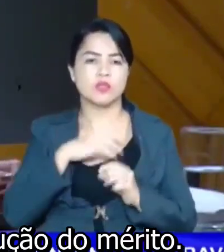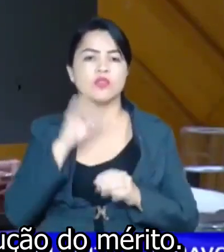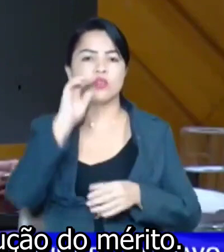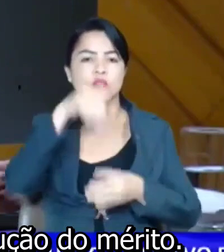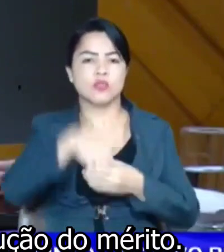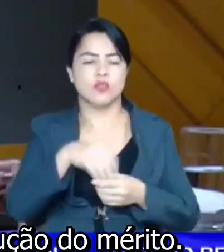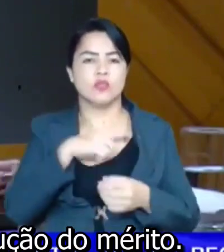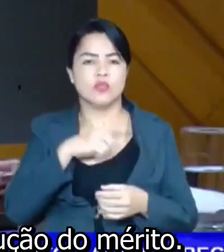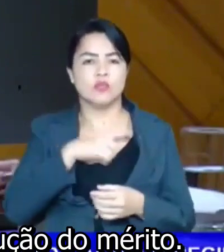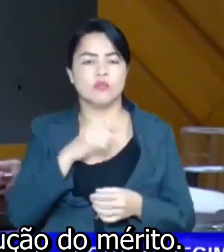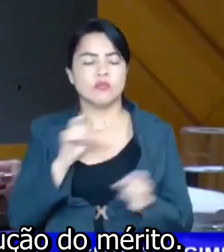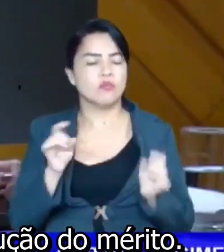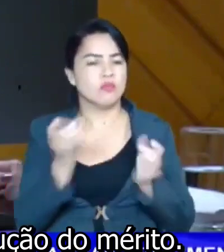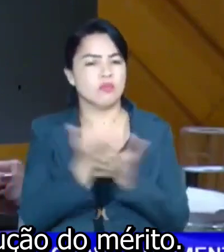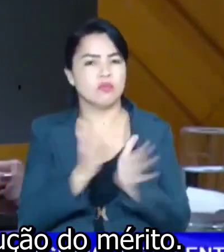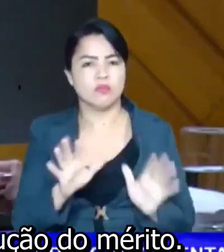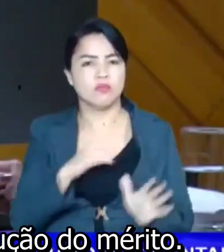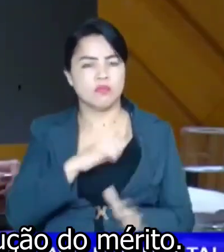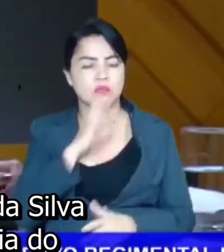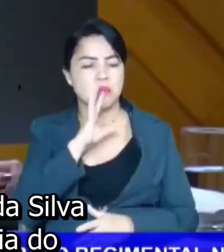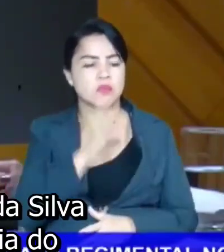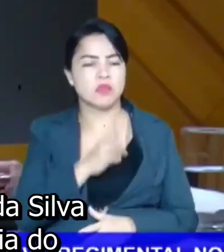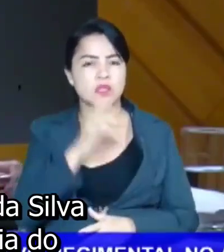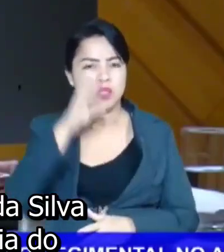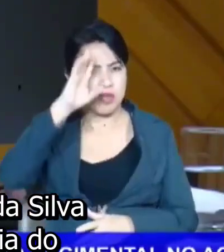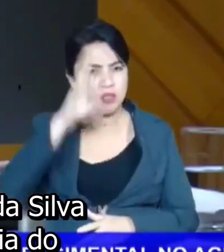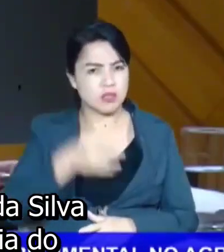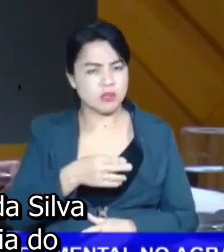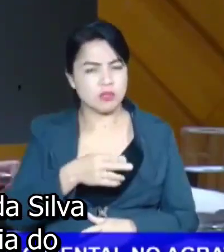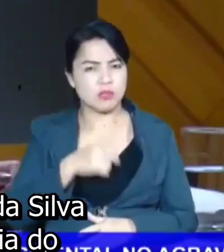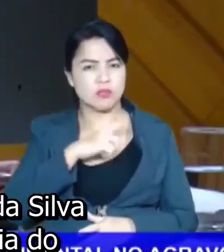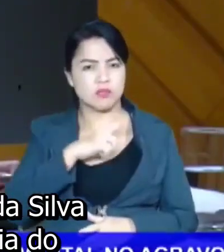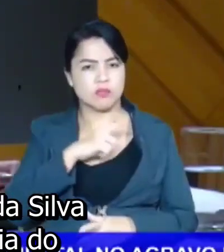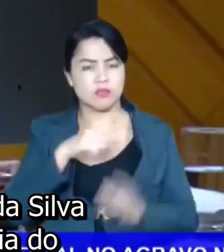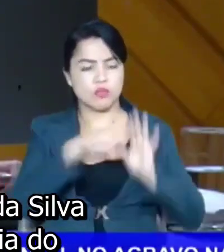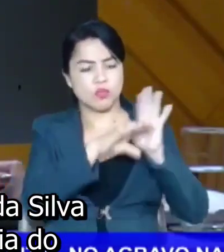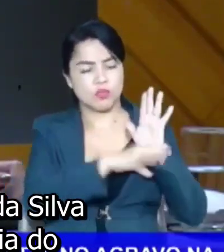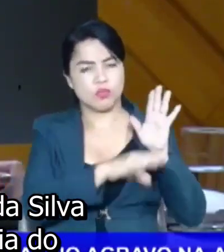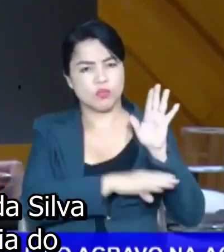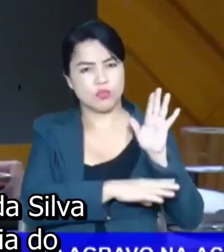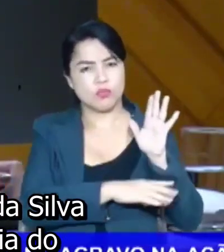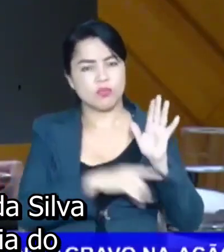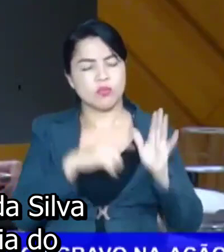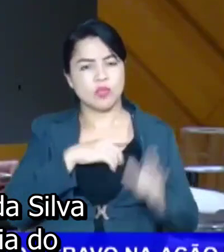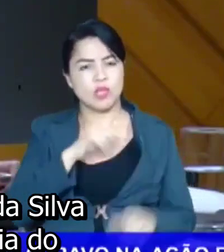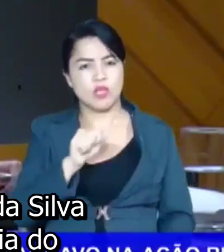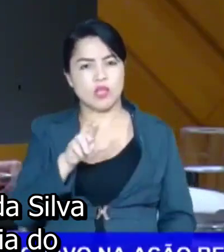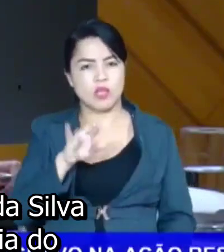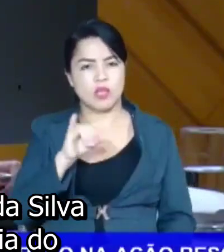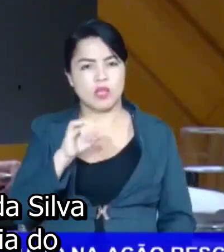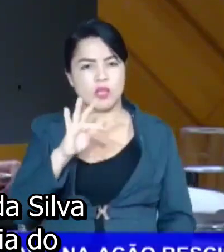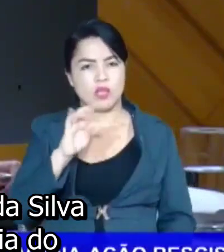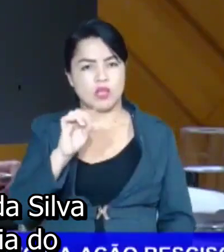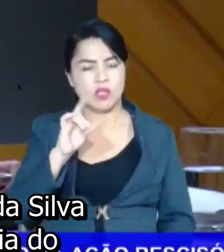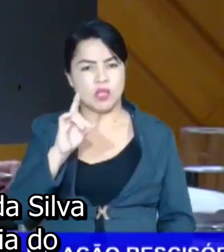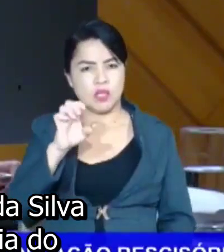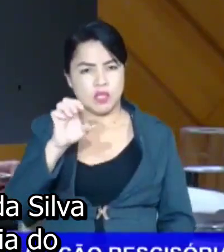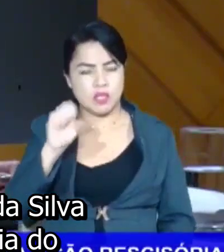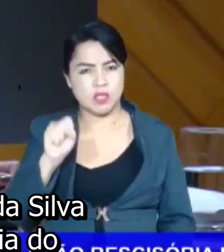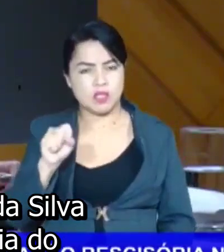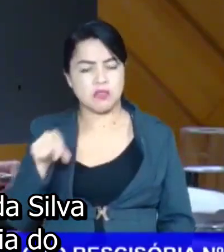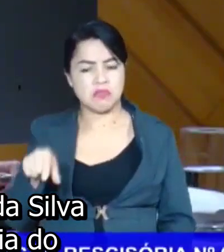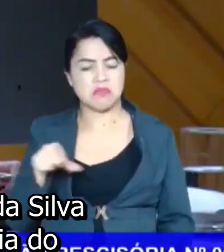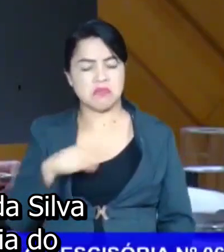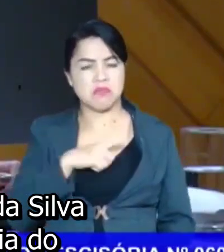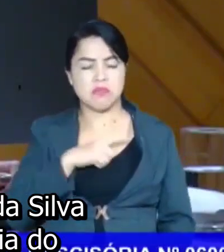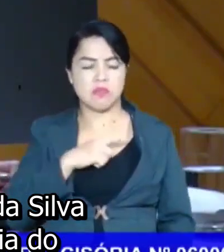e extinguiu o feito sem resolução do mérito, em razão da inadequação da via eleita. Aristides da Silva Lopes interpôs agravo